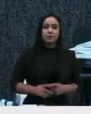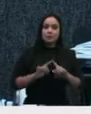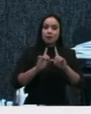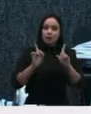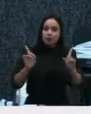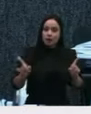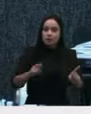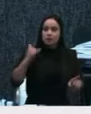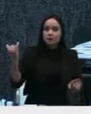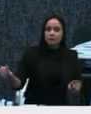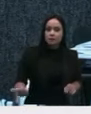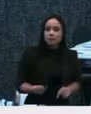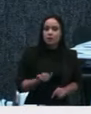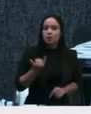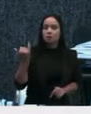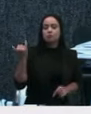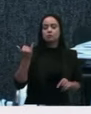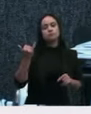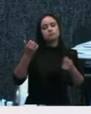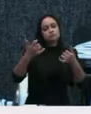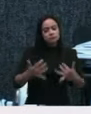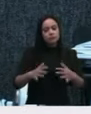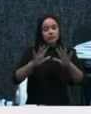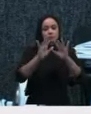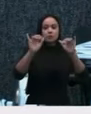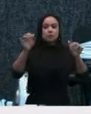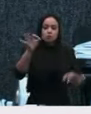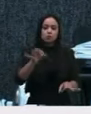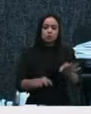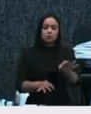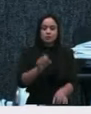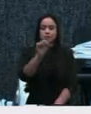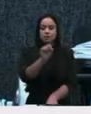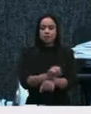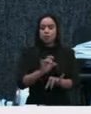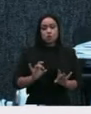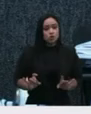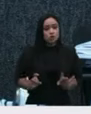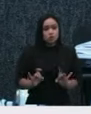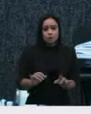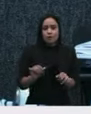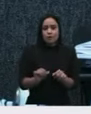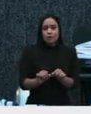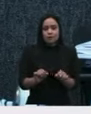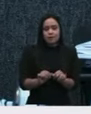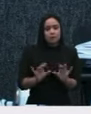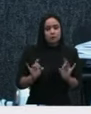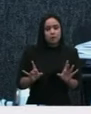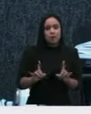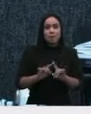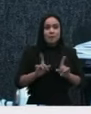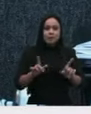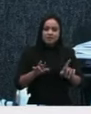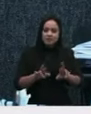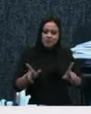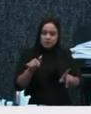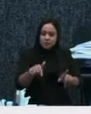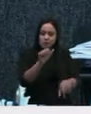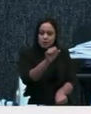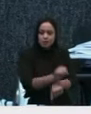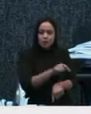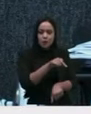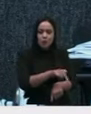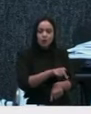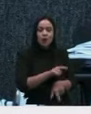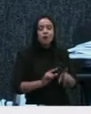porém muito importante o tribunal julgou uma exceção de suspeição foi só isso que ele fez mas a exceção de